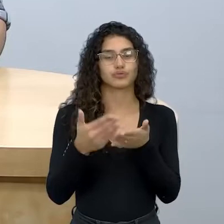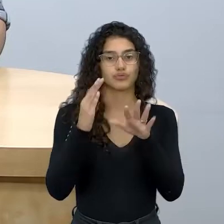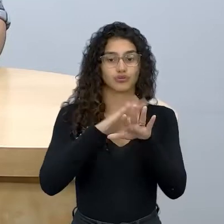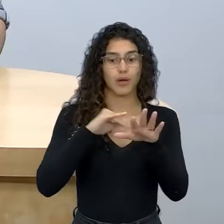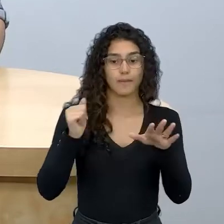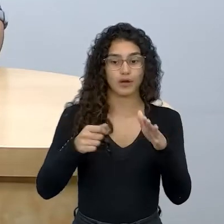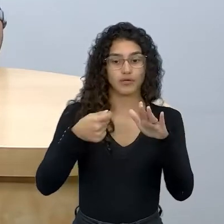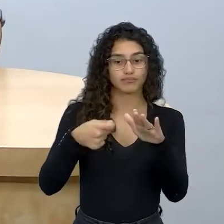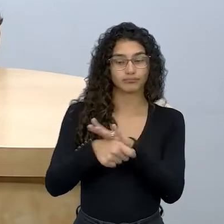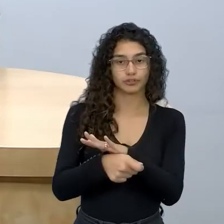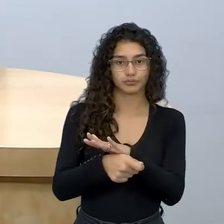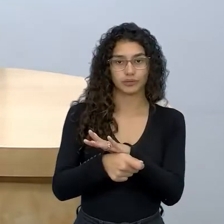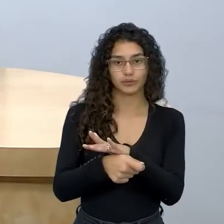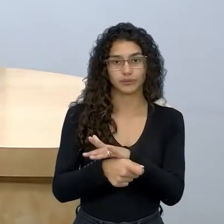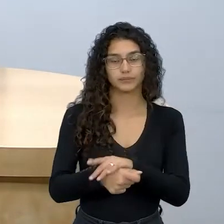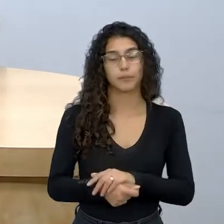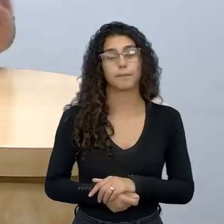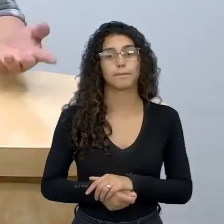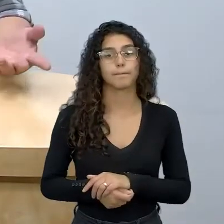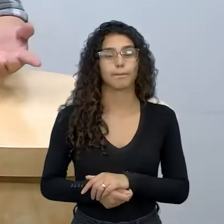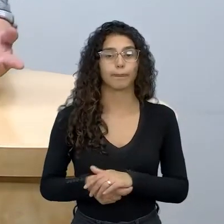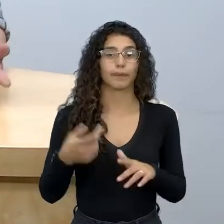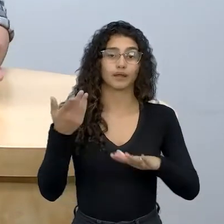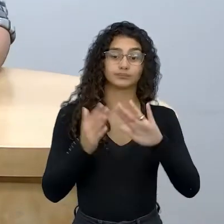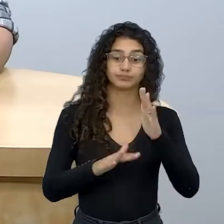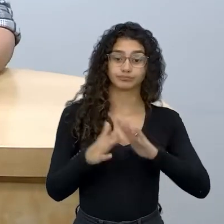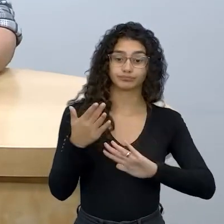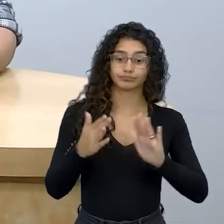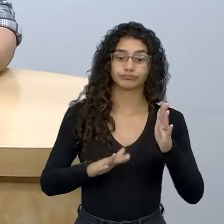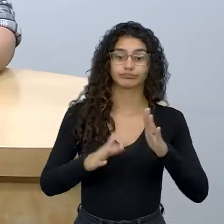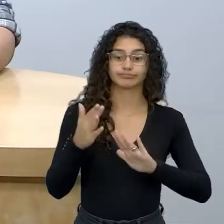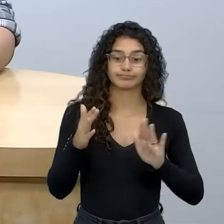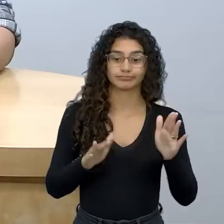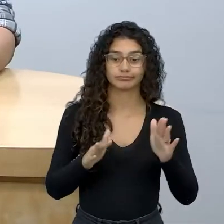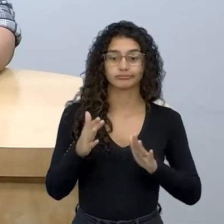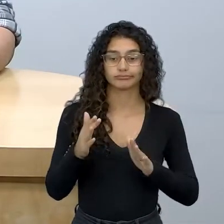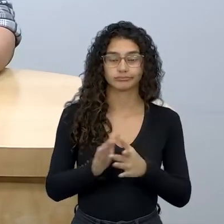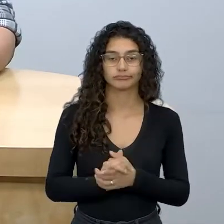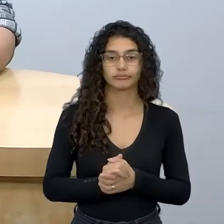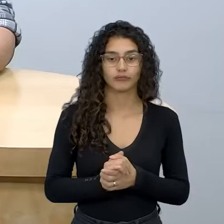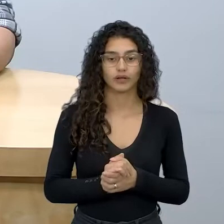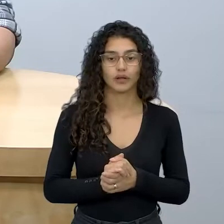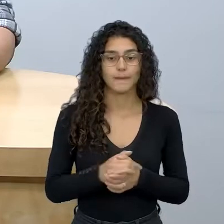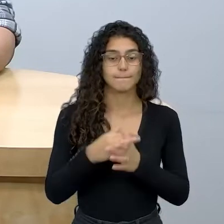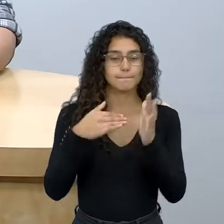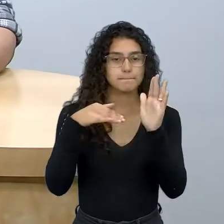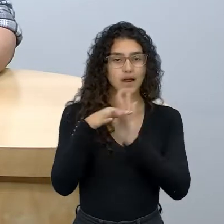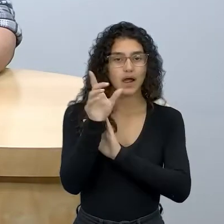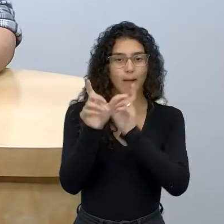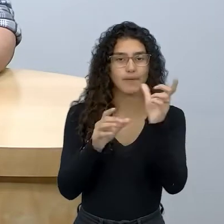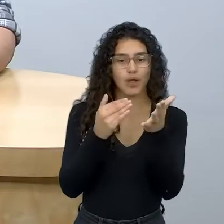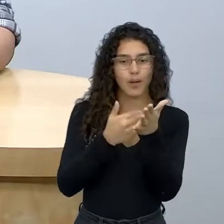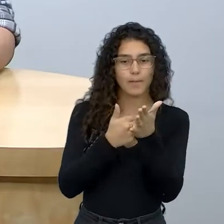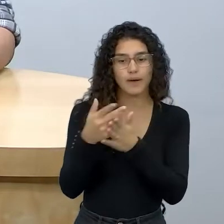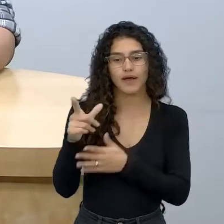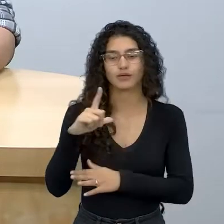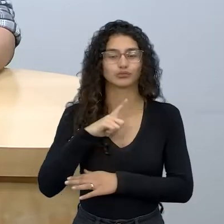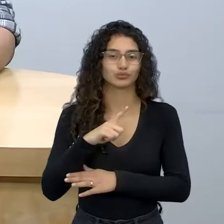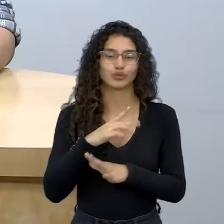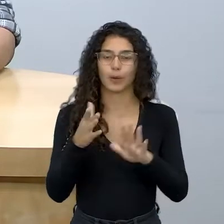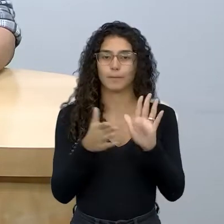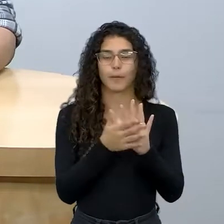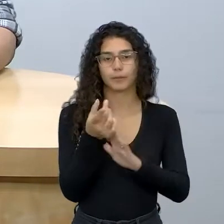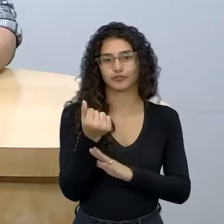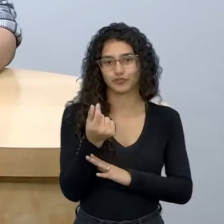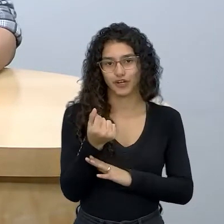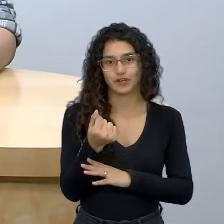chamada do investimento, tá? Porque às vezes a maioria das pessoas que começam não tem o próprio